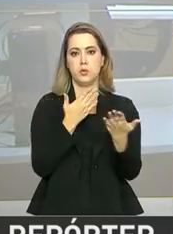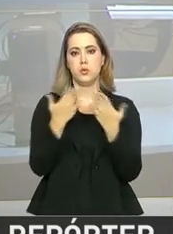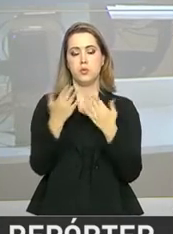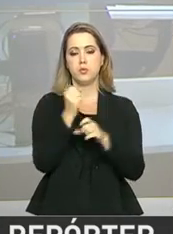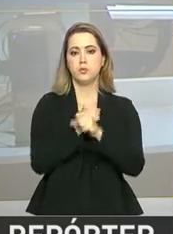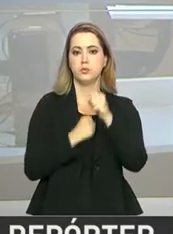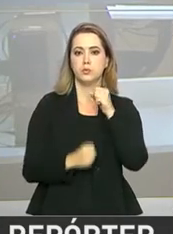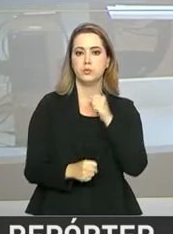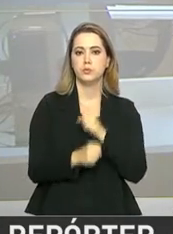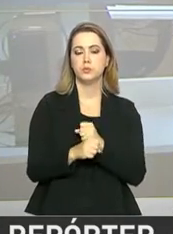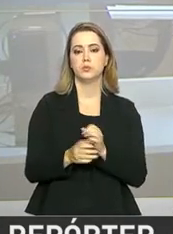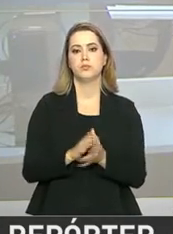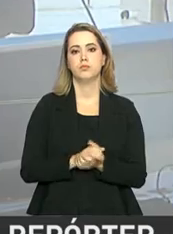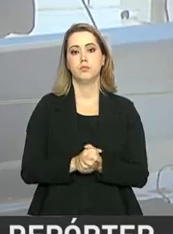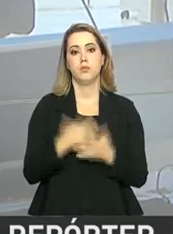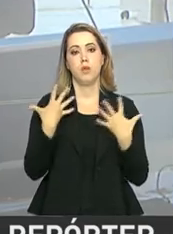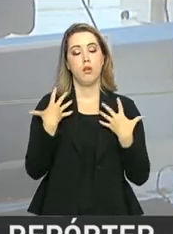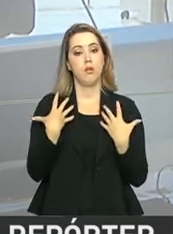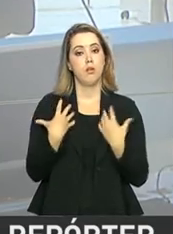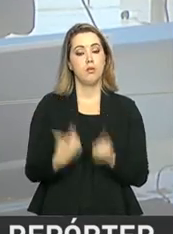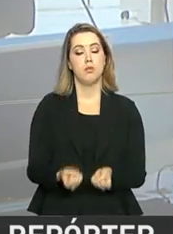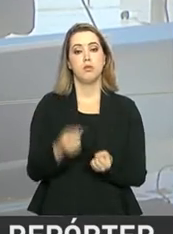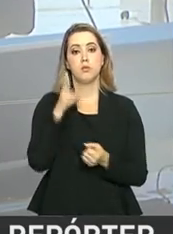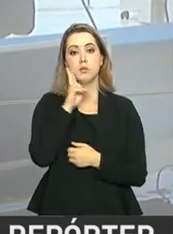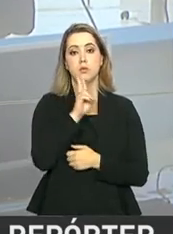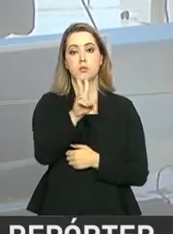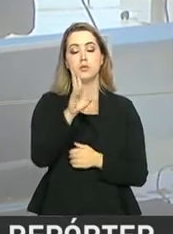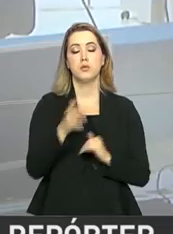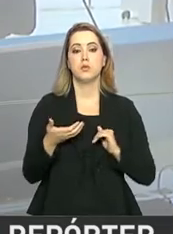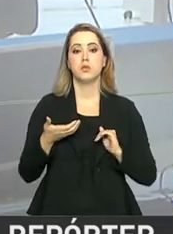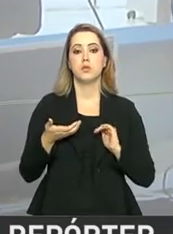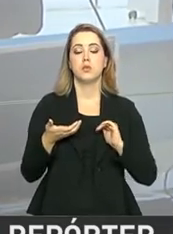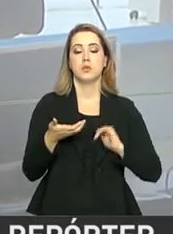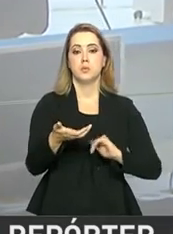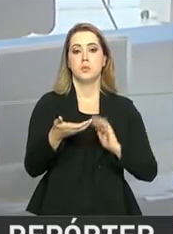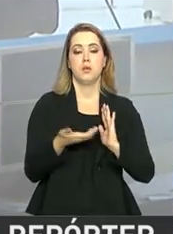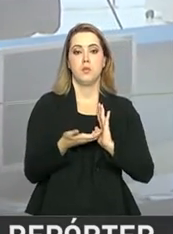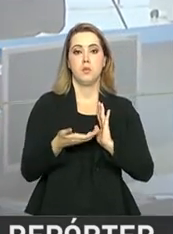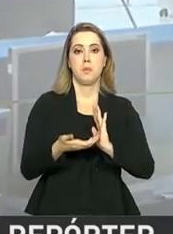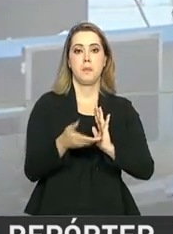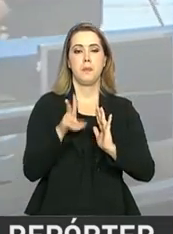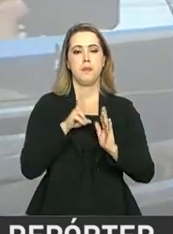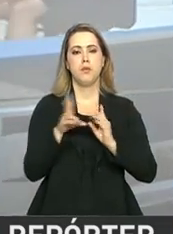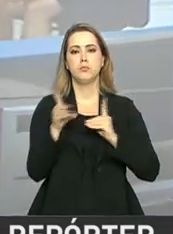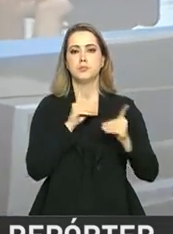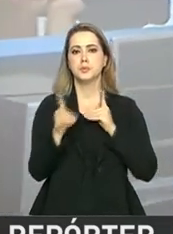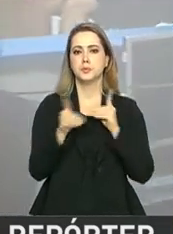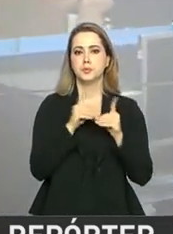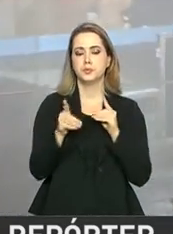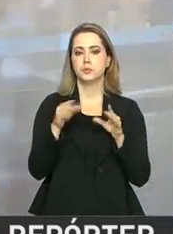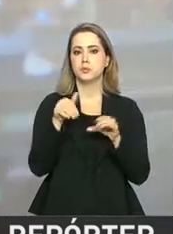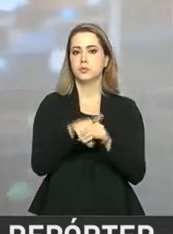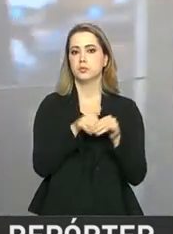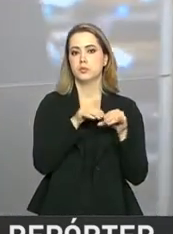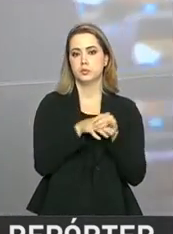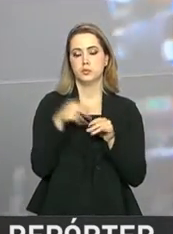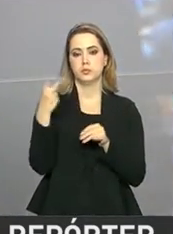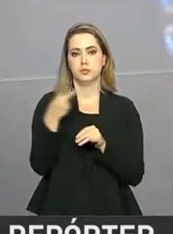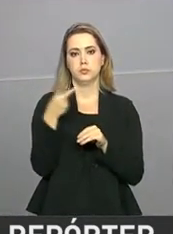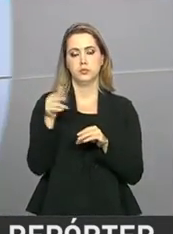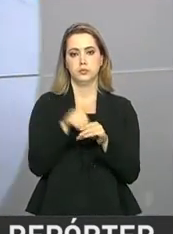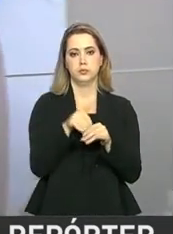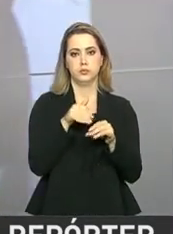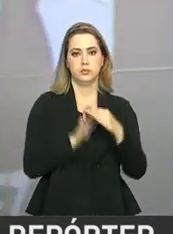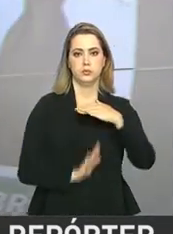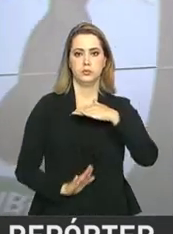mesmo período do ano passado. Vamos agora à Câmara dos Deputados para ver como estão os debates para a votação em segundo turno da PEC